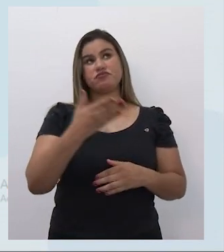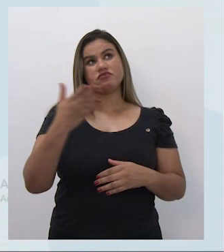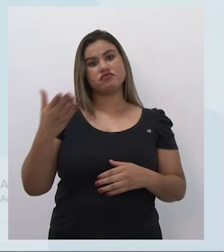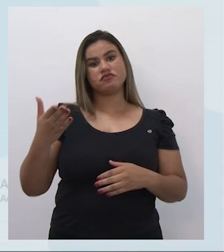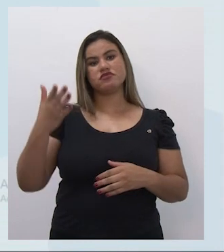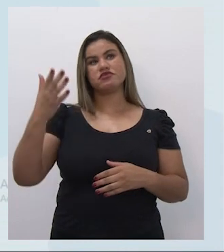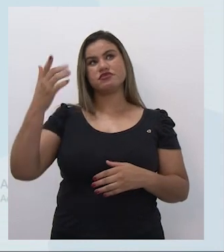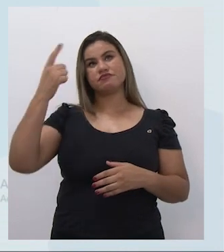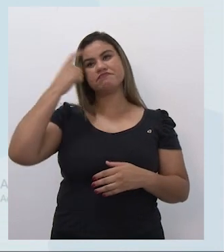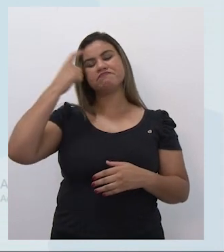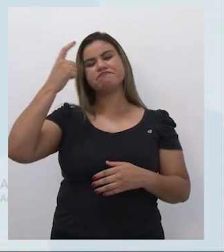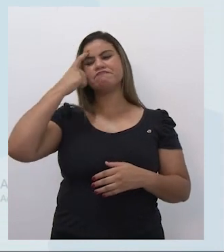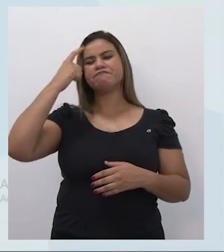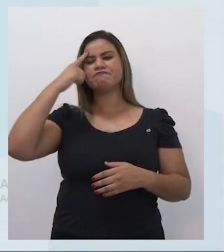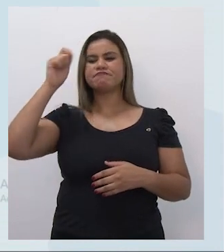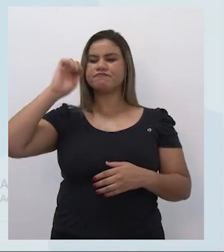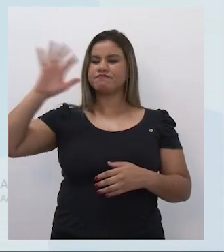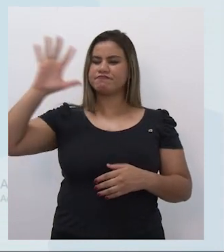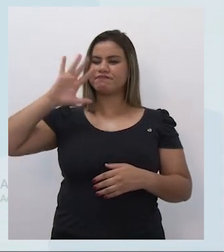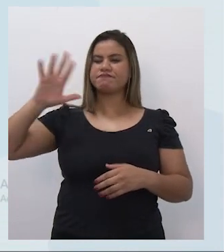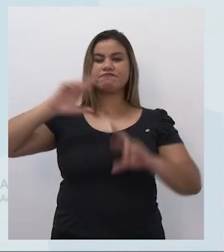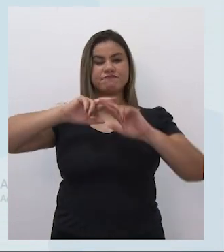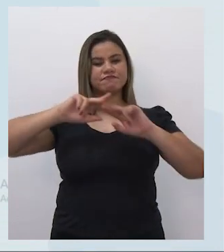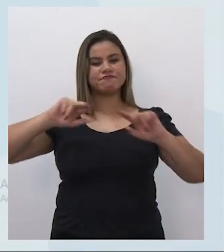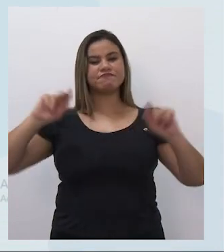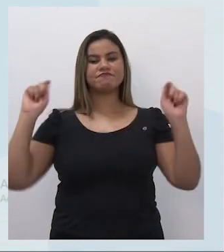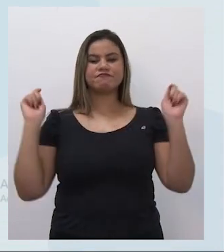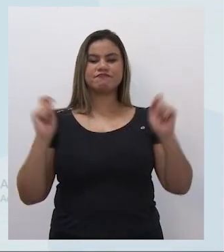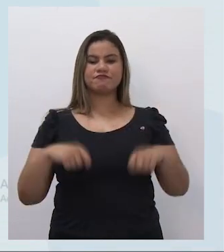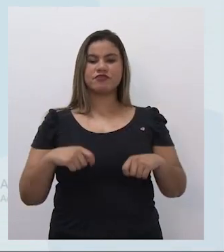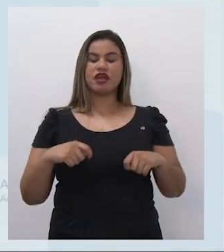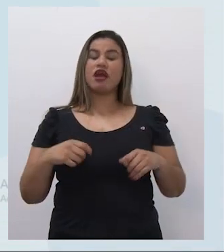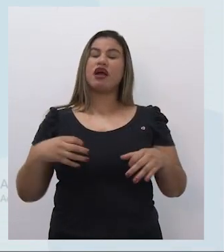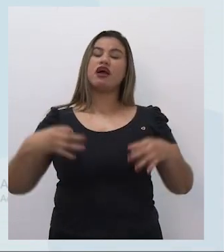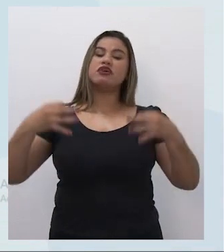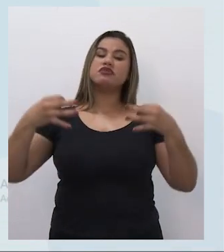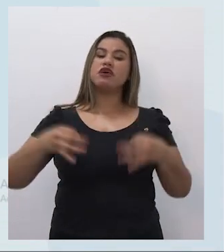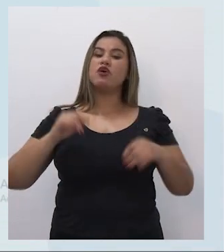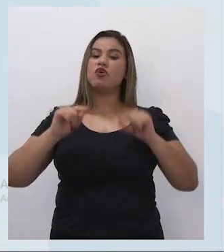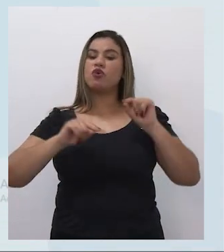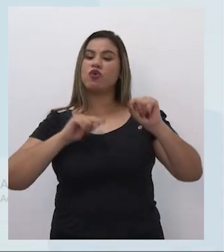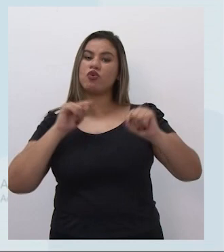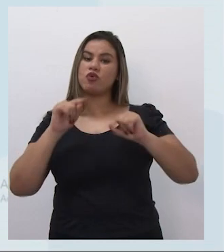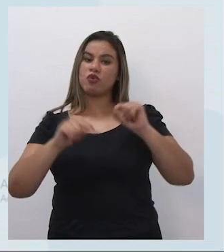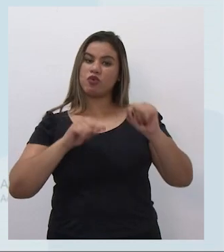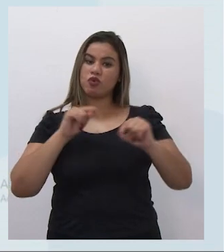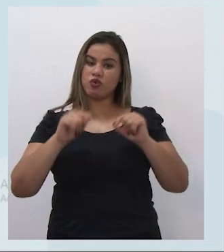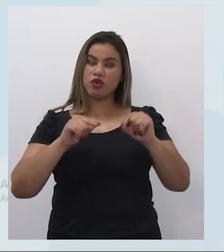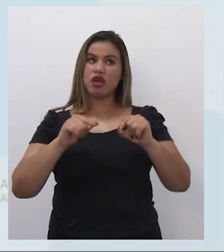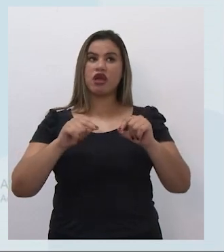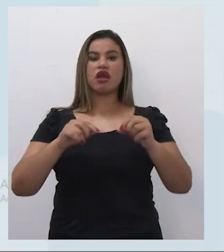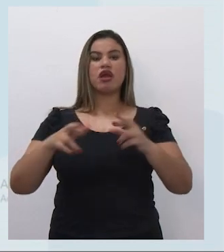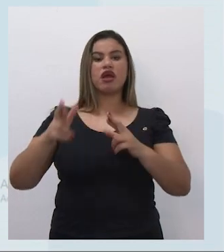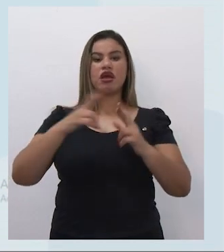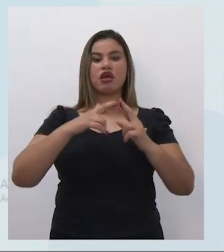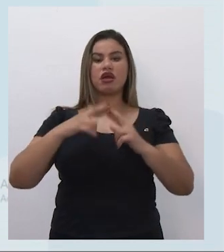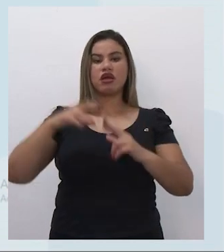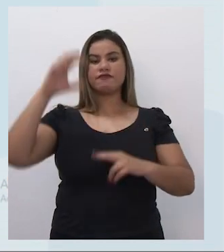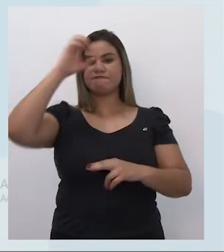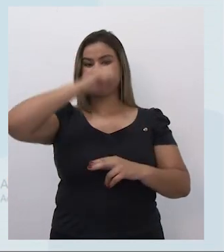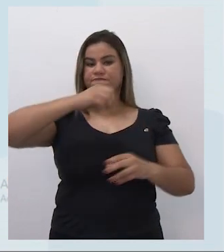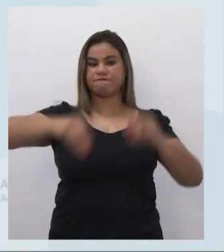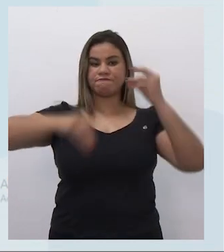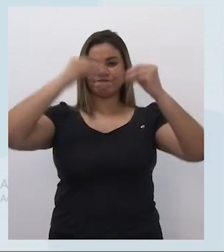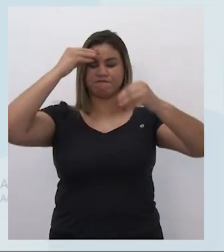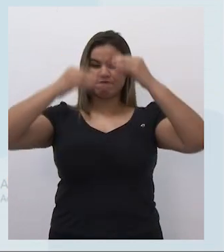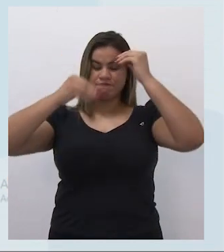estar pipocando uma série de possibilidades. Tenho certeza que o conhecimento acumulado pela rede no uso